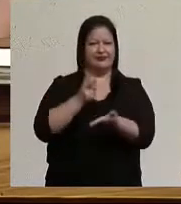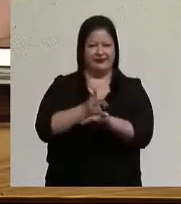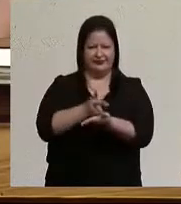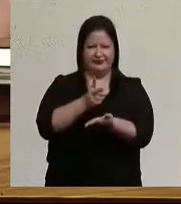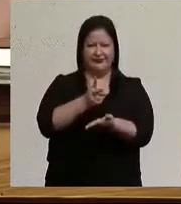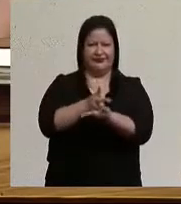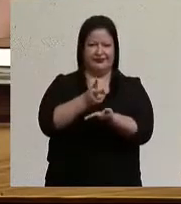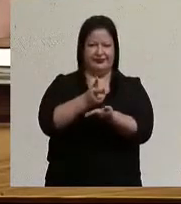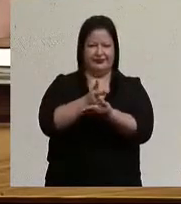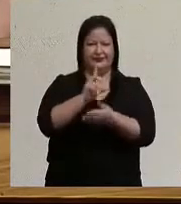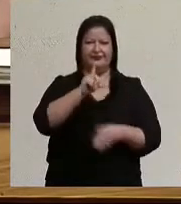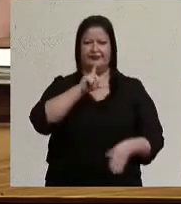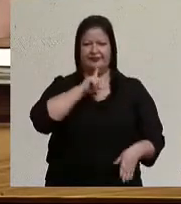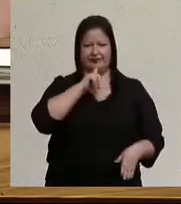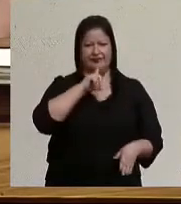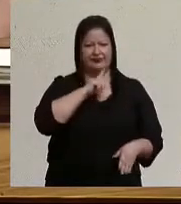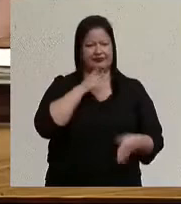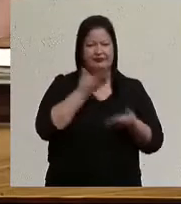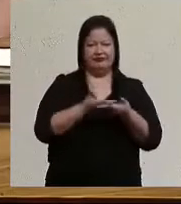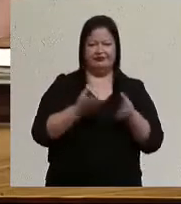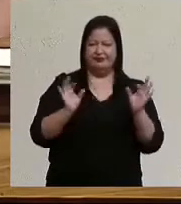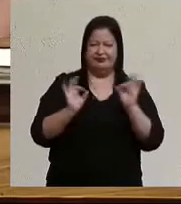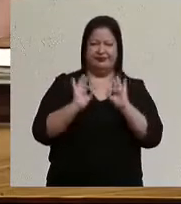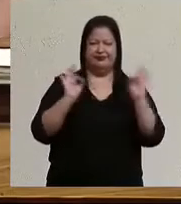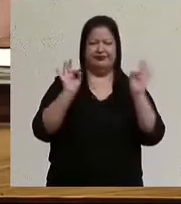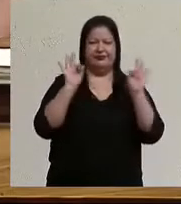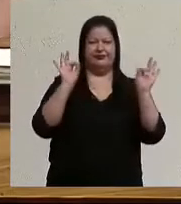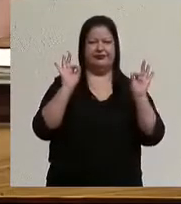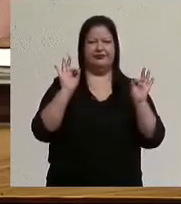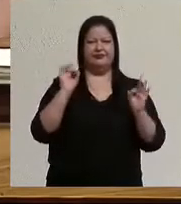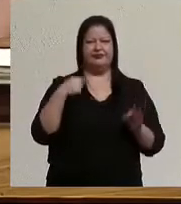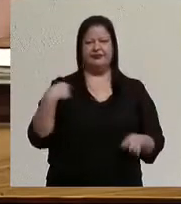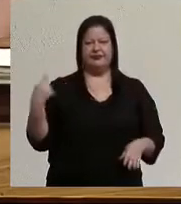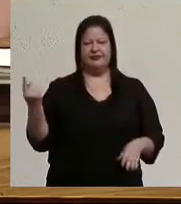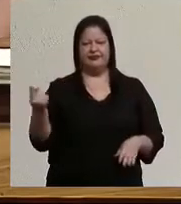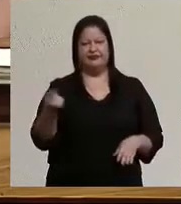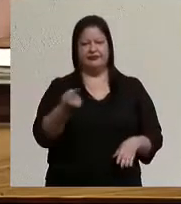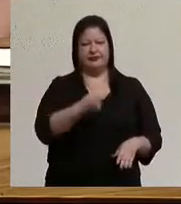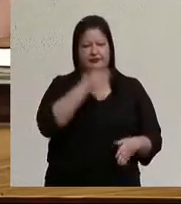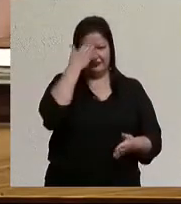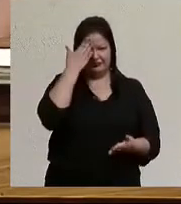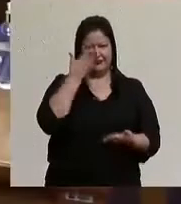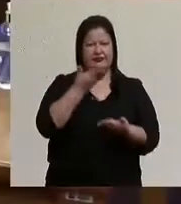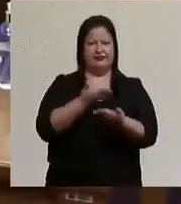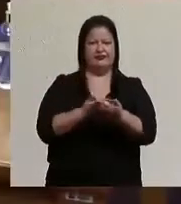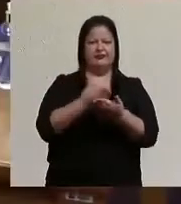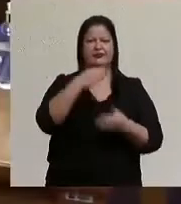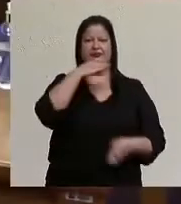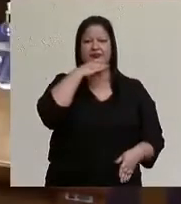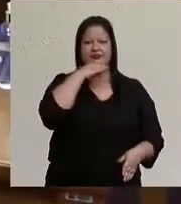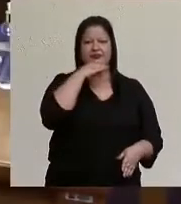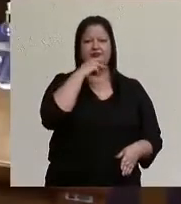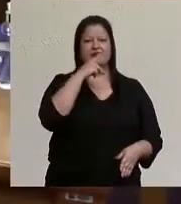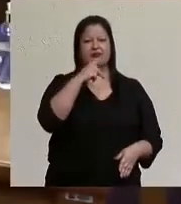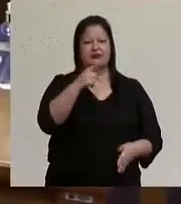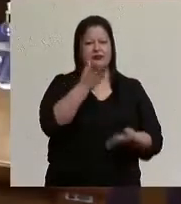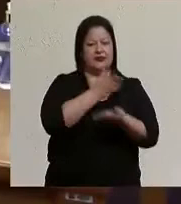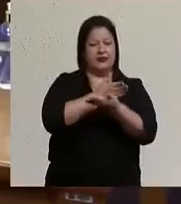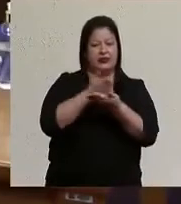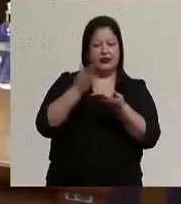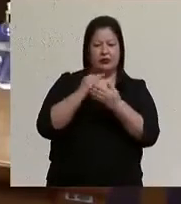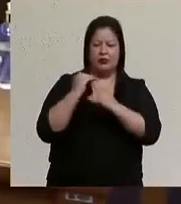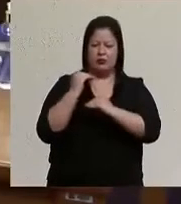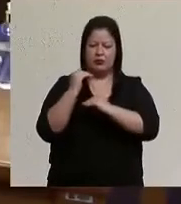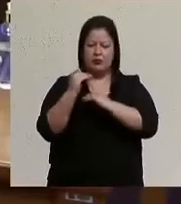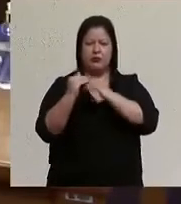nada disso nenhum daqui de nós a Santana de Parnaíba não teria começado